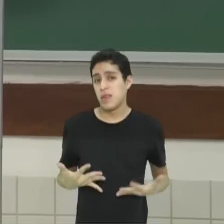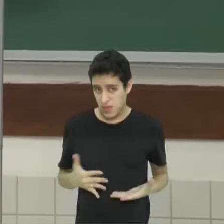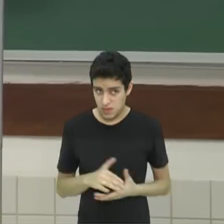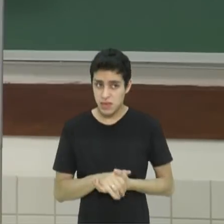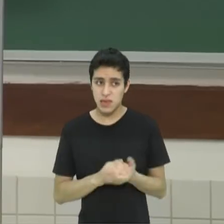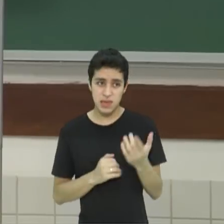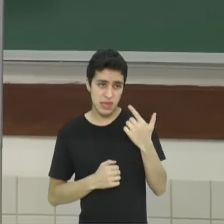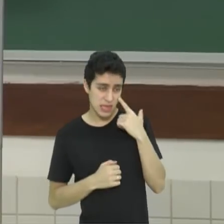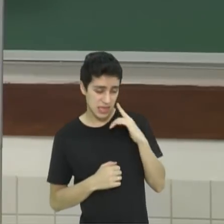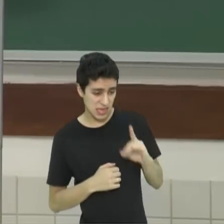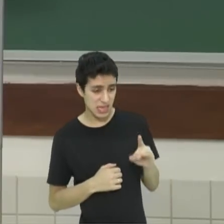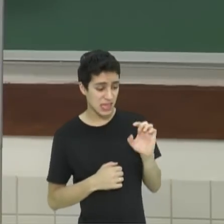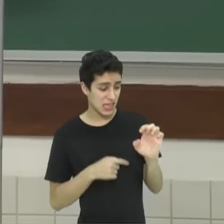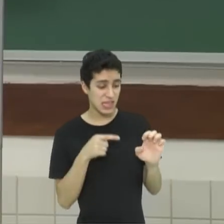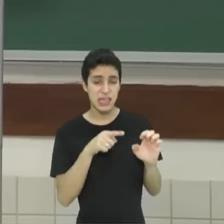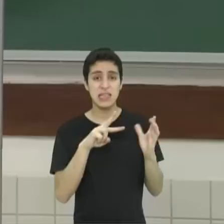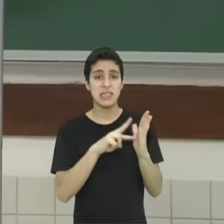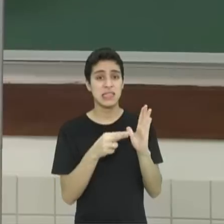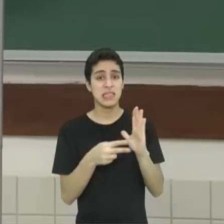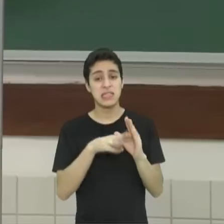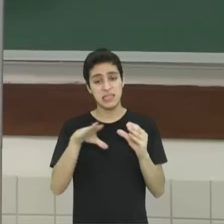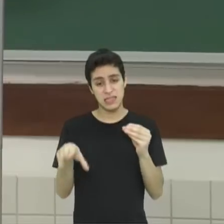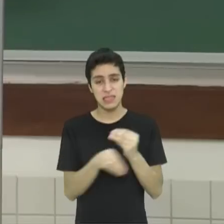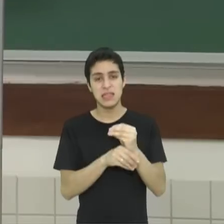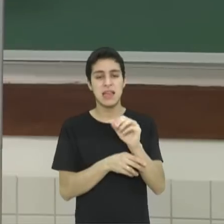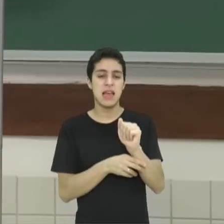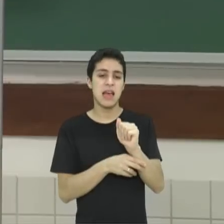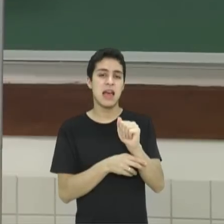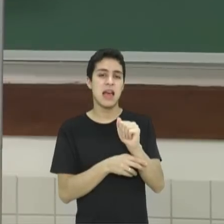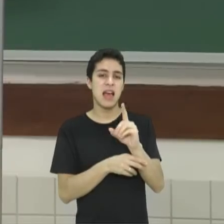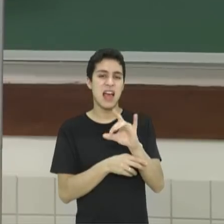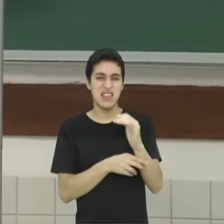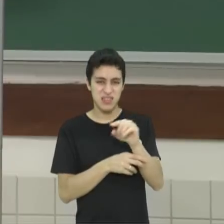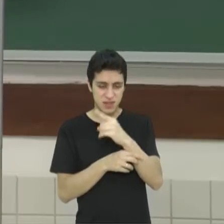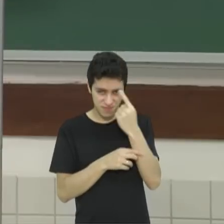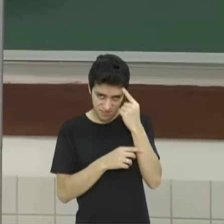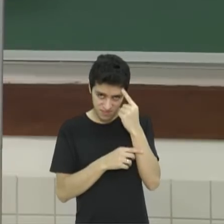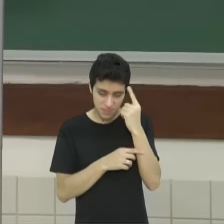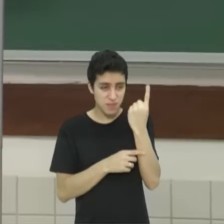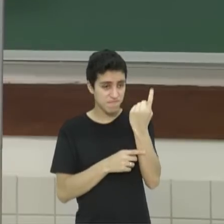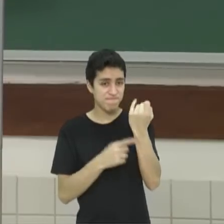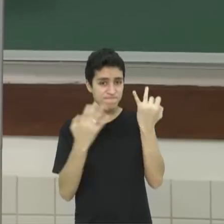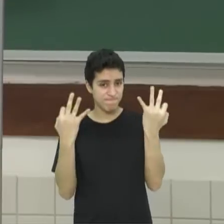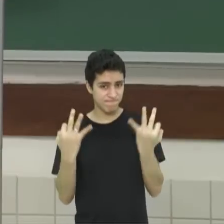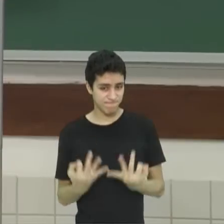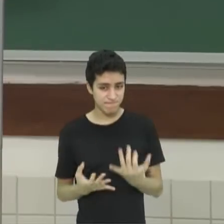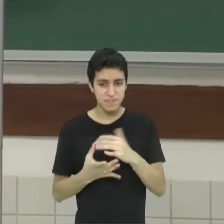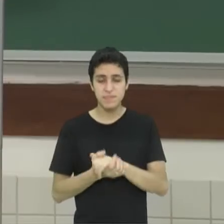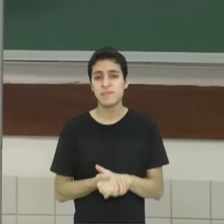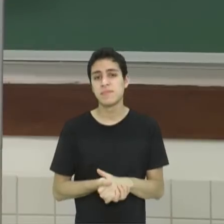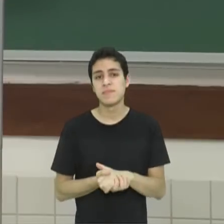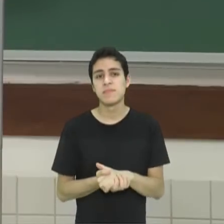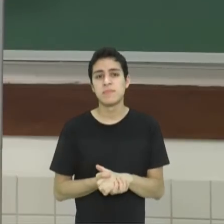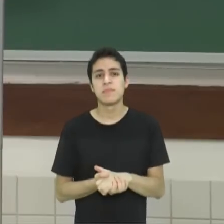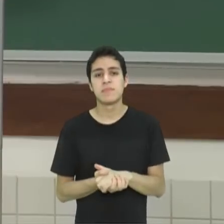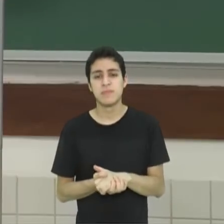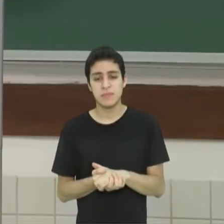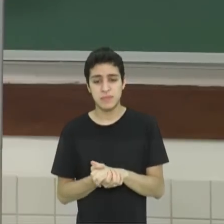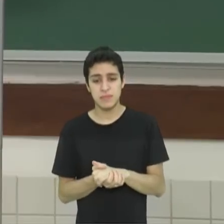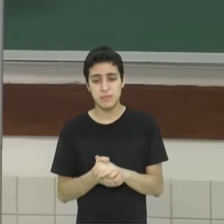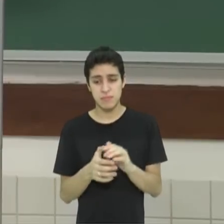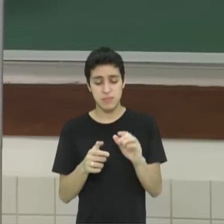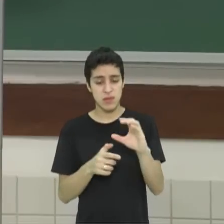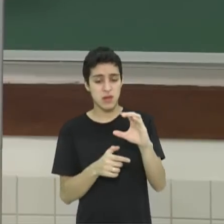E a letra D, e, significa adição. Portanto, a única que se comporta como uma